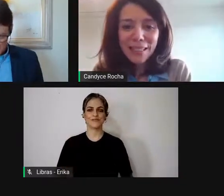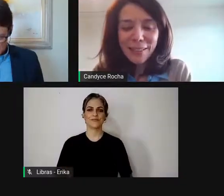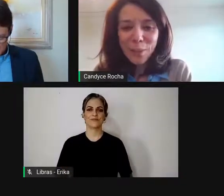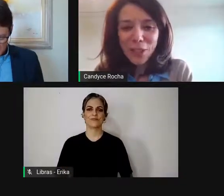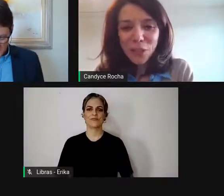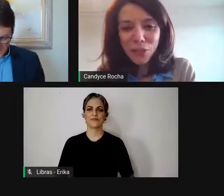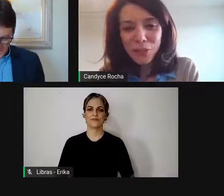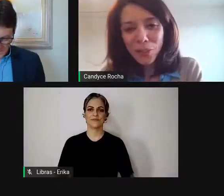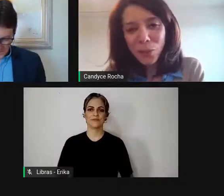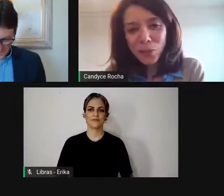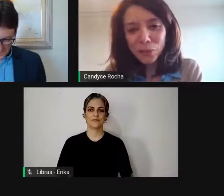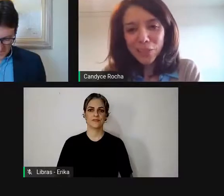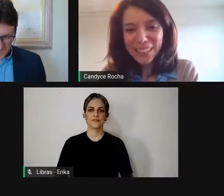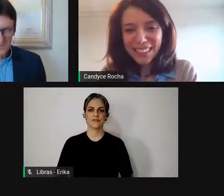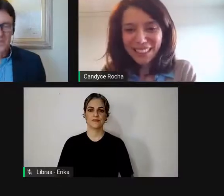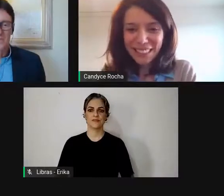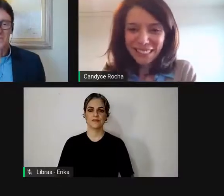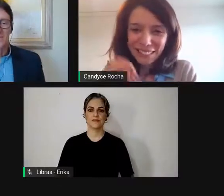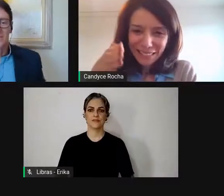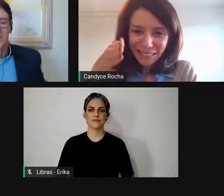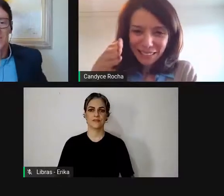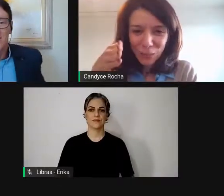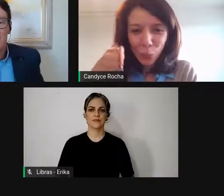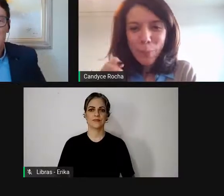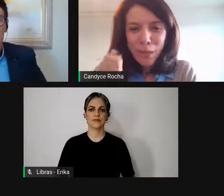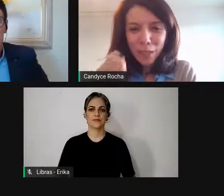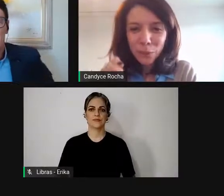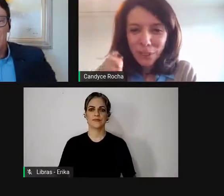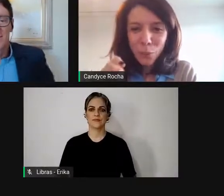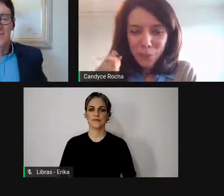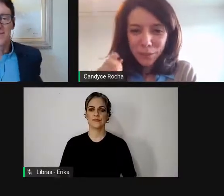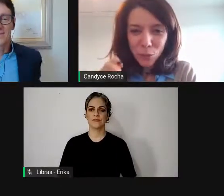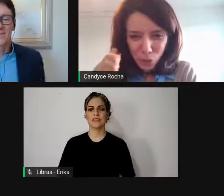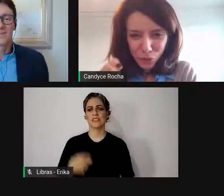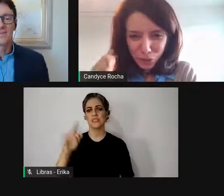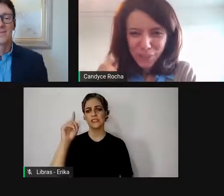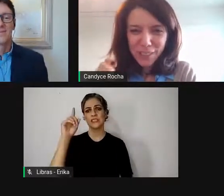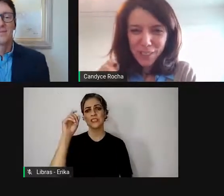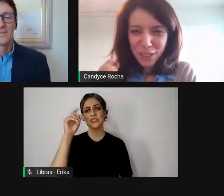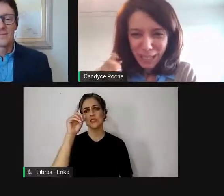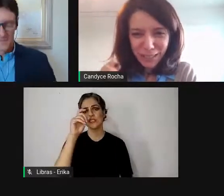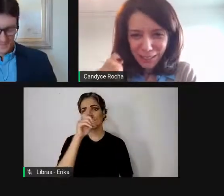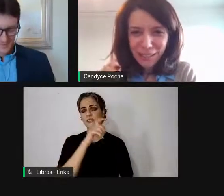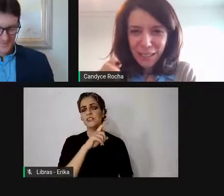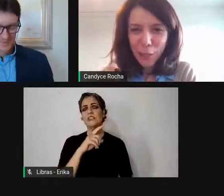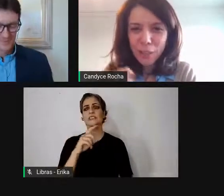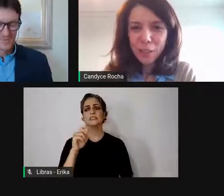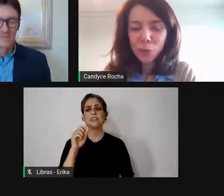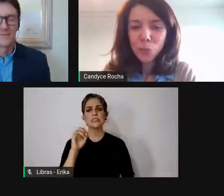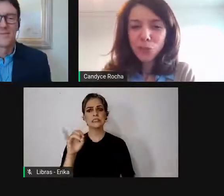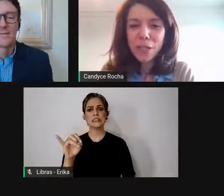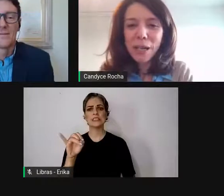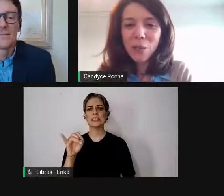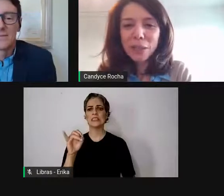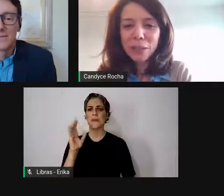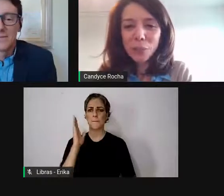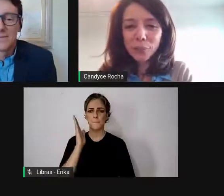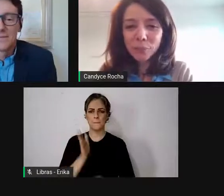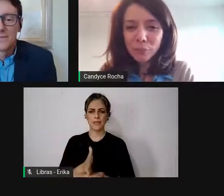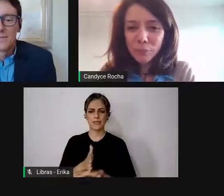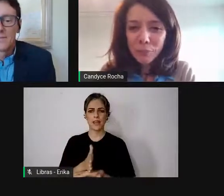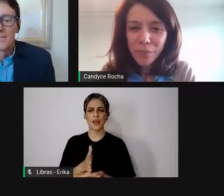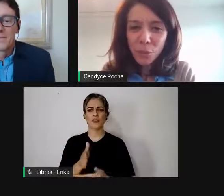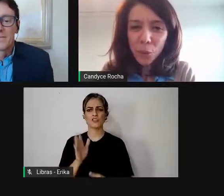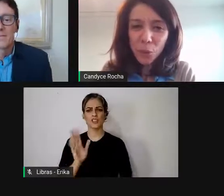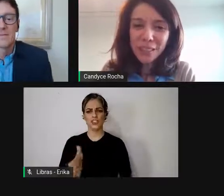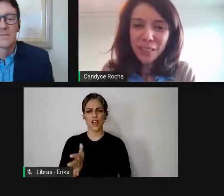Eu acho que é mais difícil quando você está no meio, tem momentos difíceis já lá se